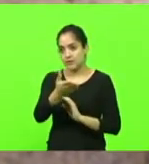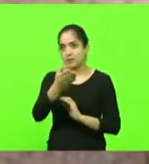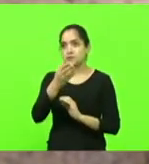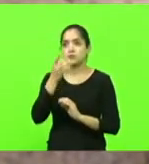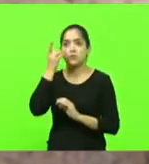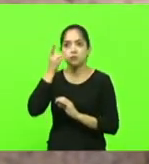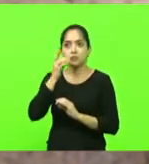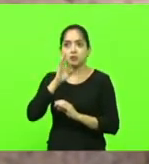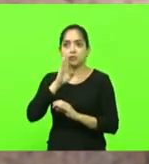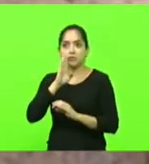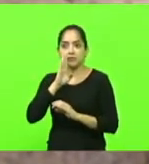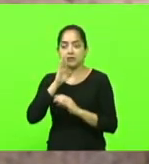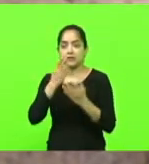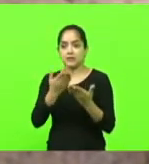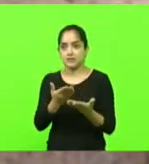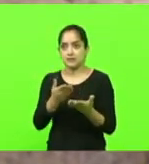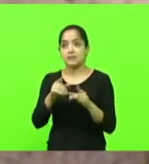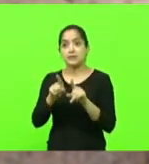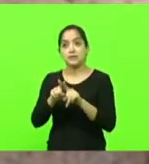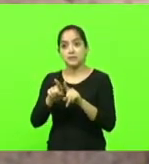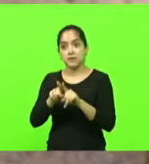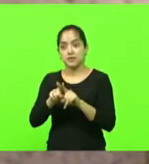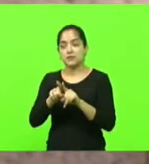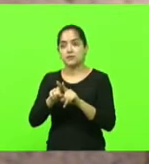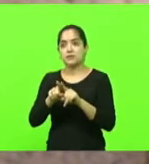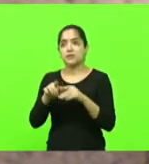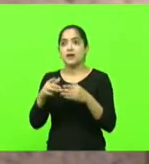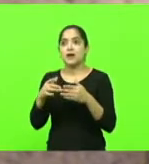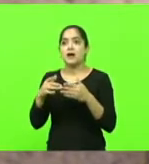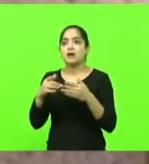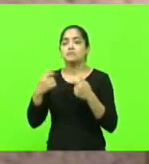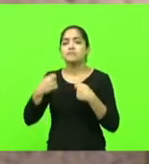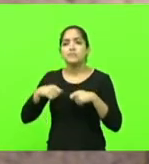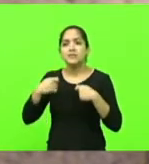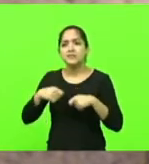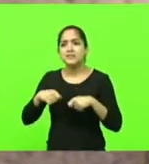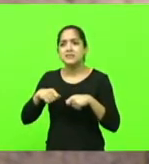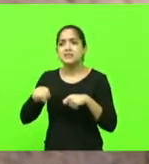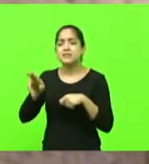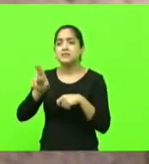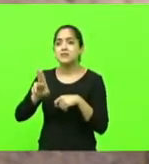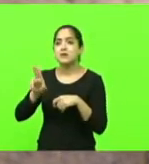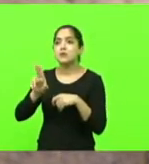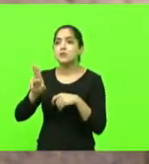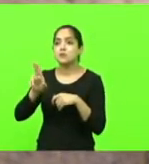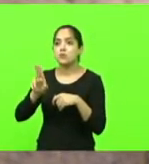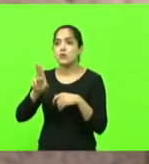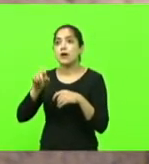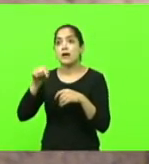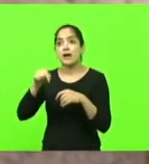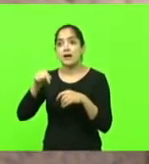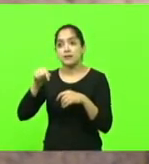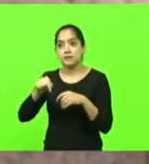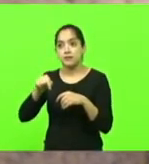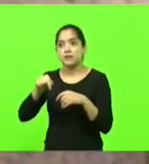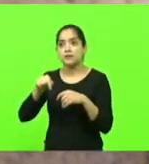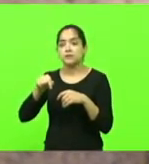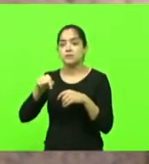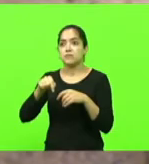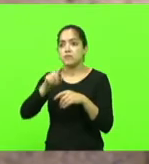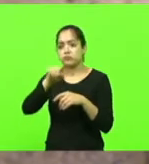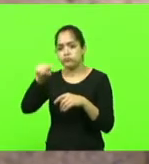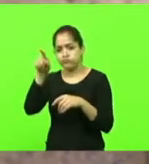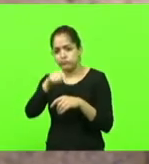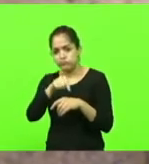sua iniciativa e digo mais, nós devemos usar mais deste expediente de sustação de